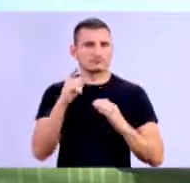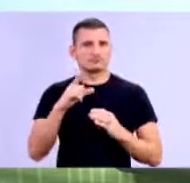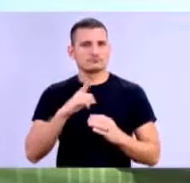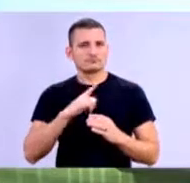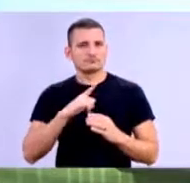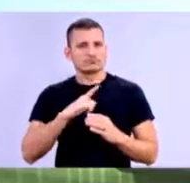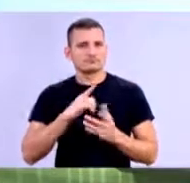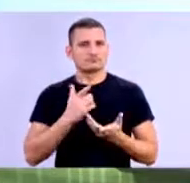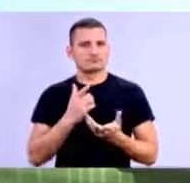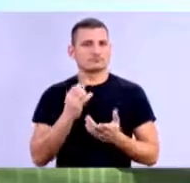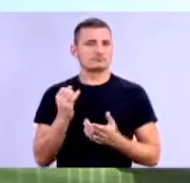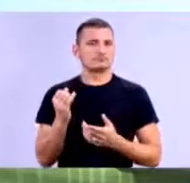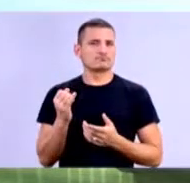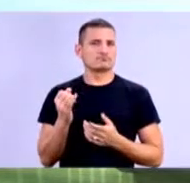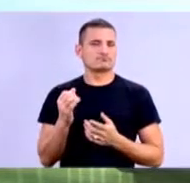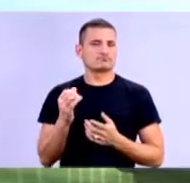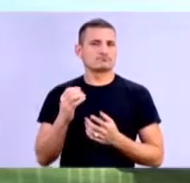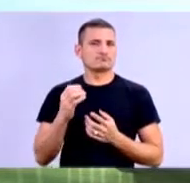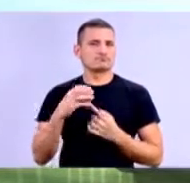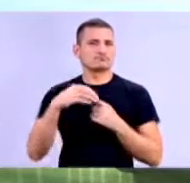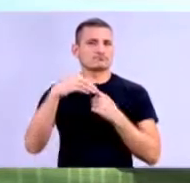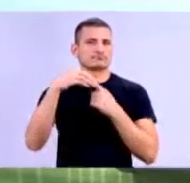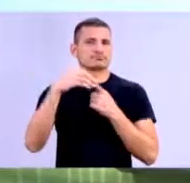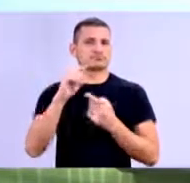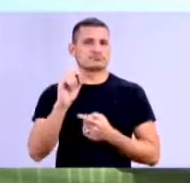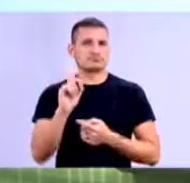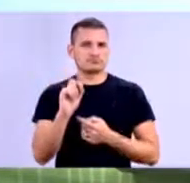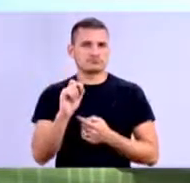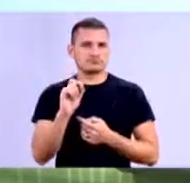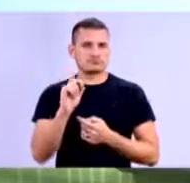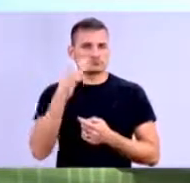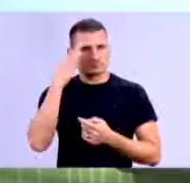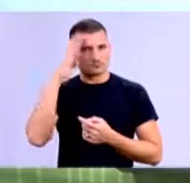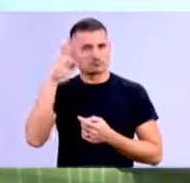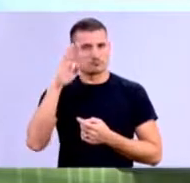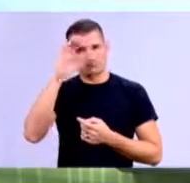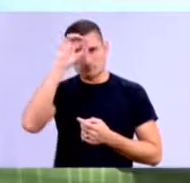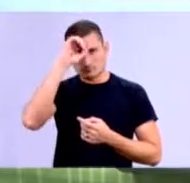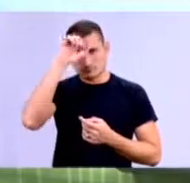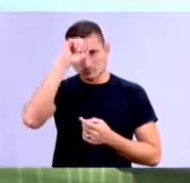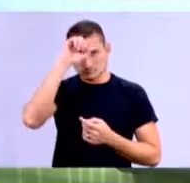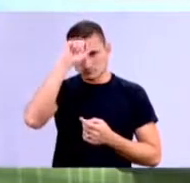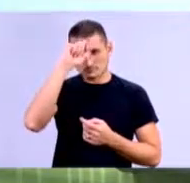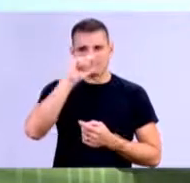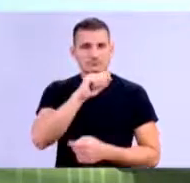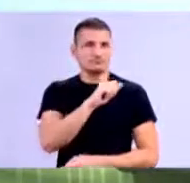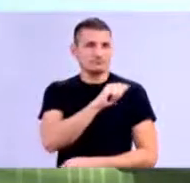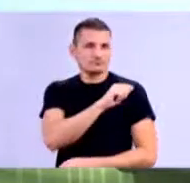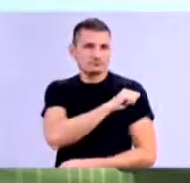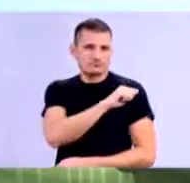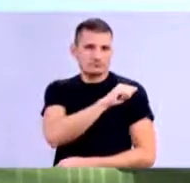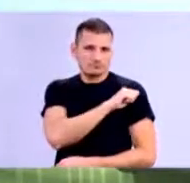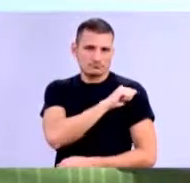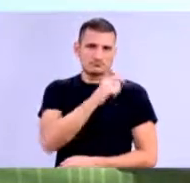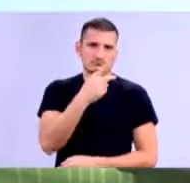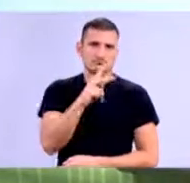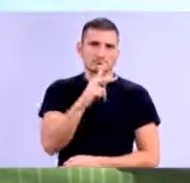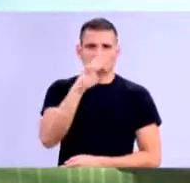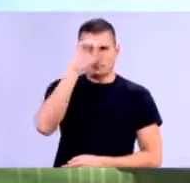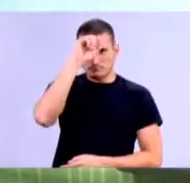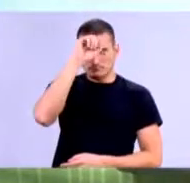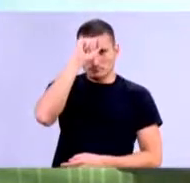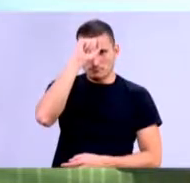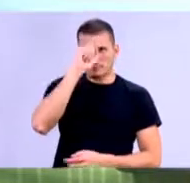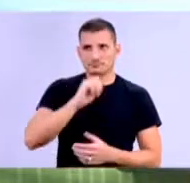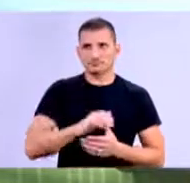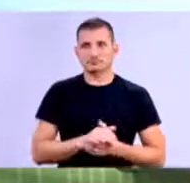assim primordial, principal para o aprendizado do estudante, para o seu aprendizado.